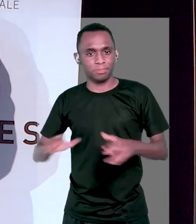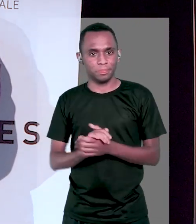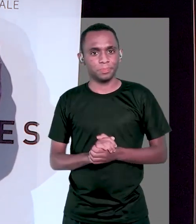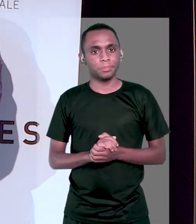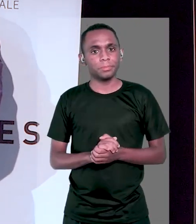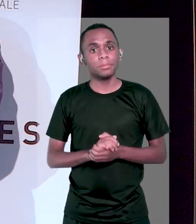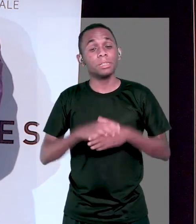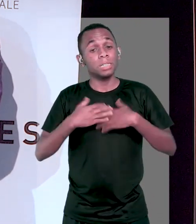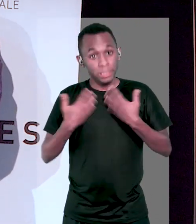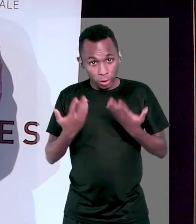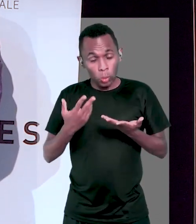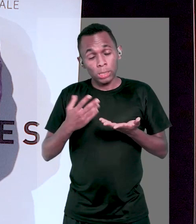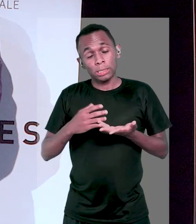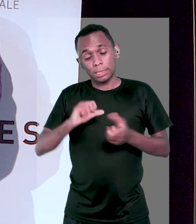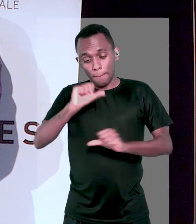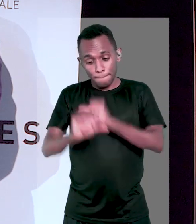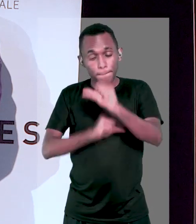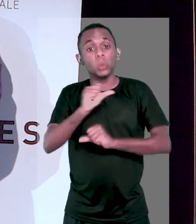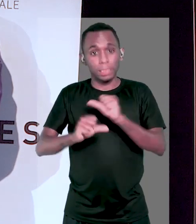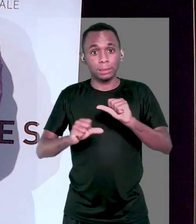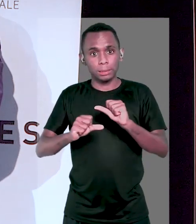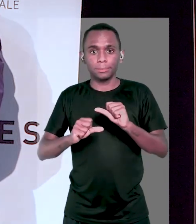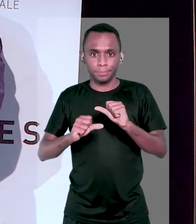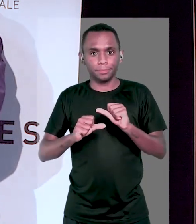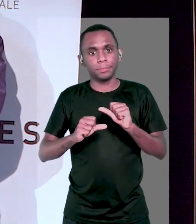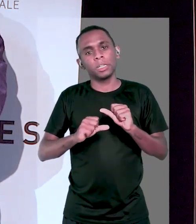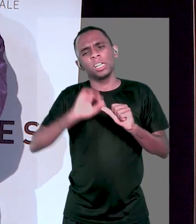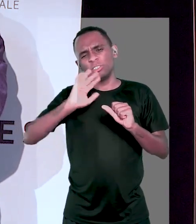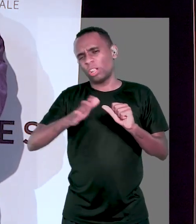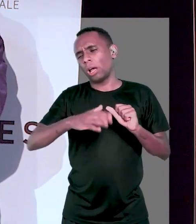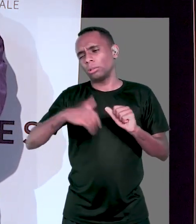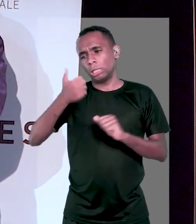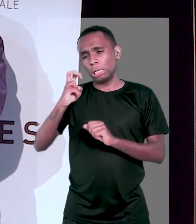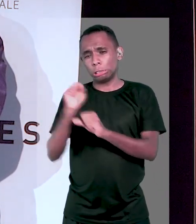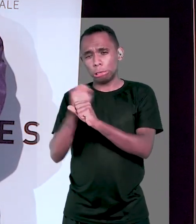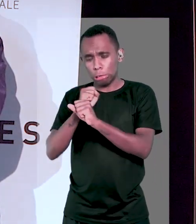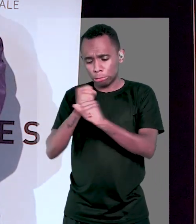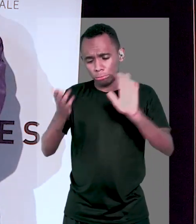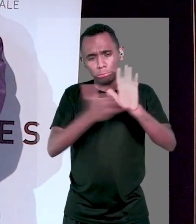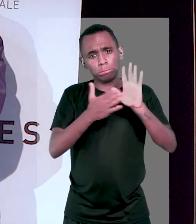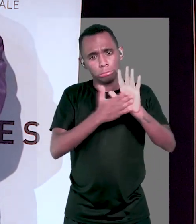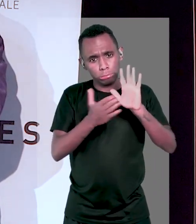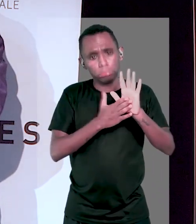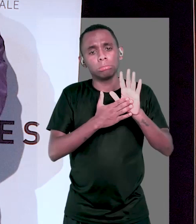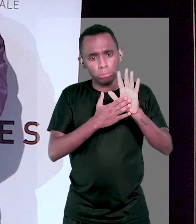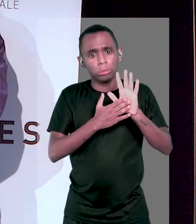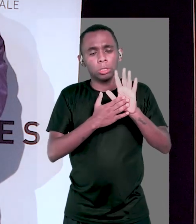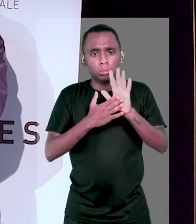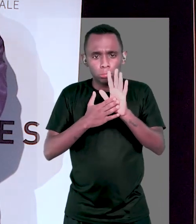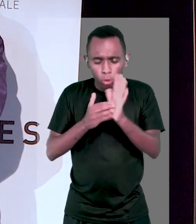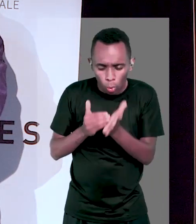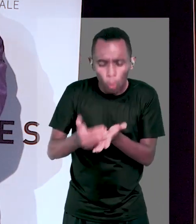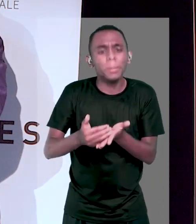do mesmo processo. Que permite dar saltos de qualidade. A mutação é outra coisa. A mutação é